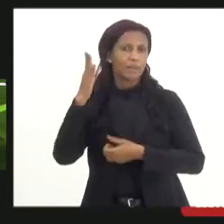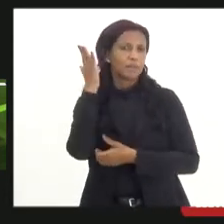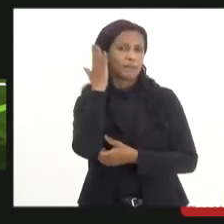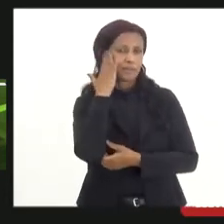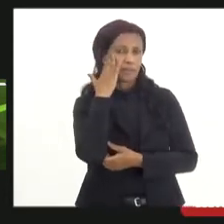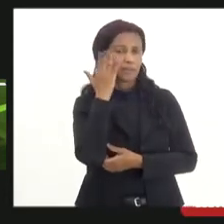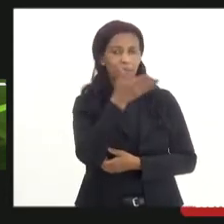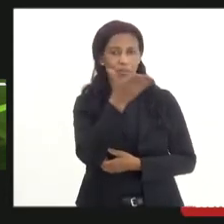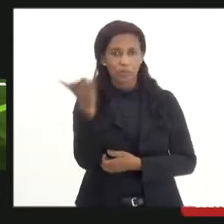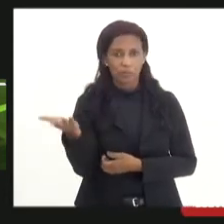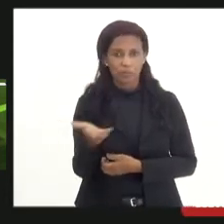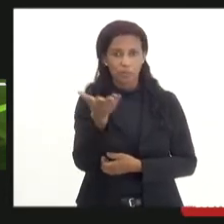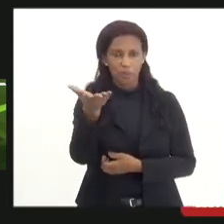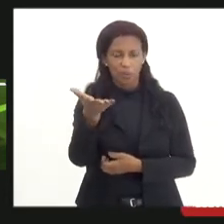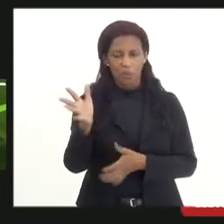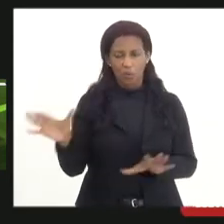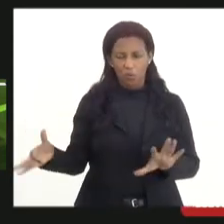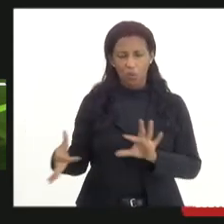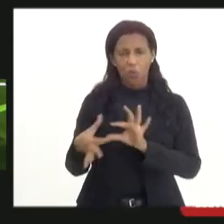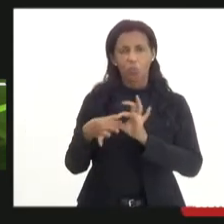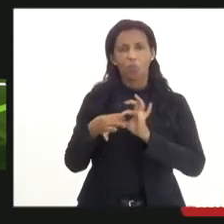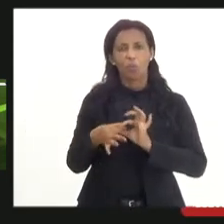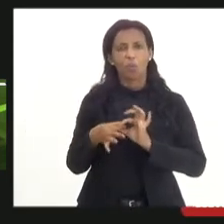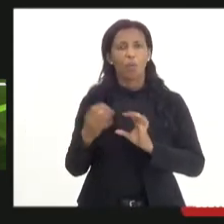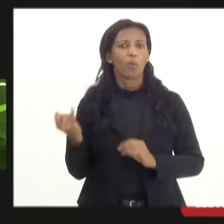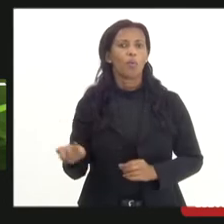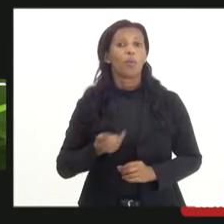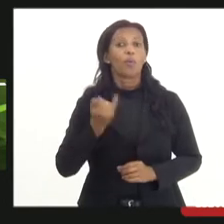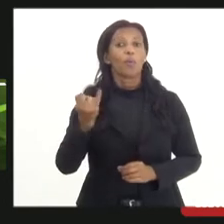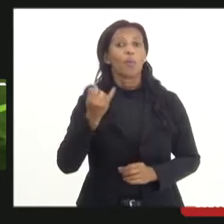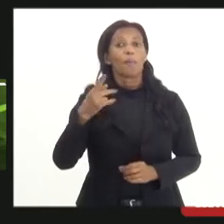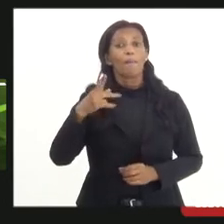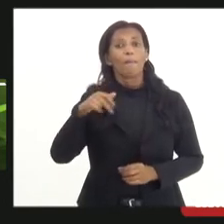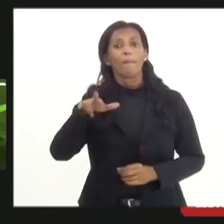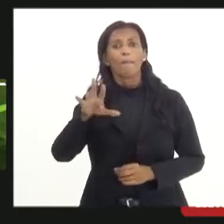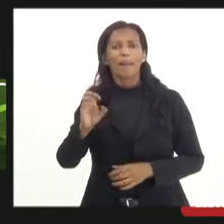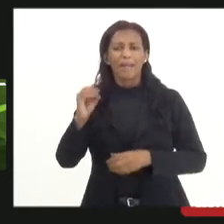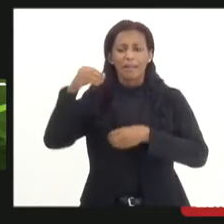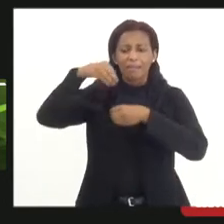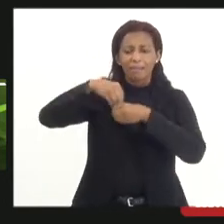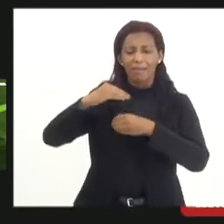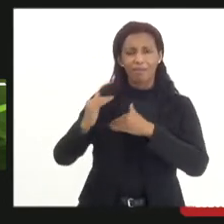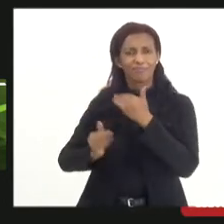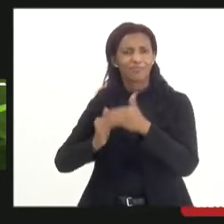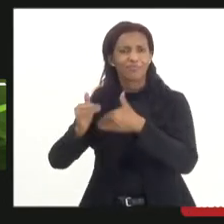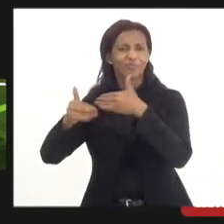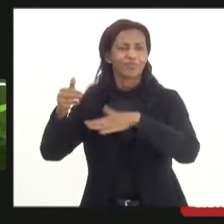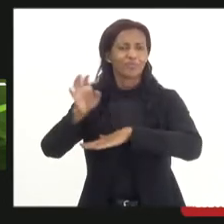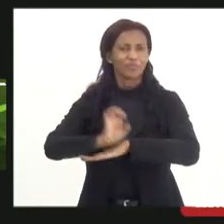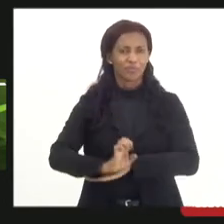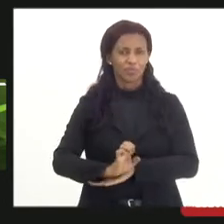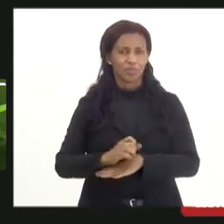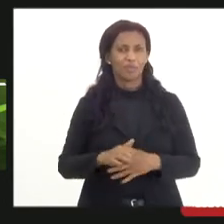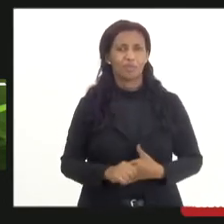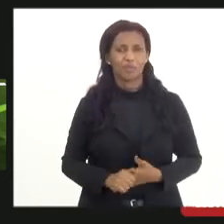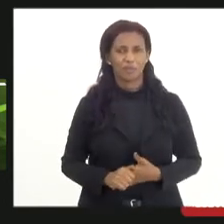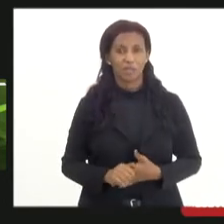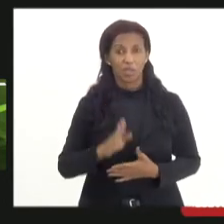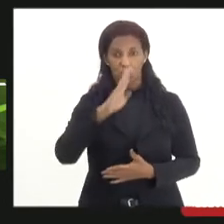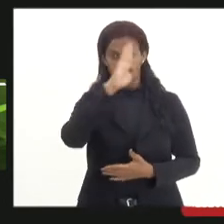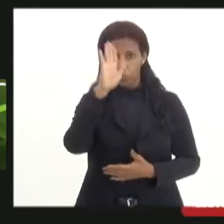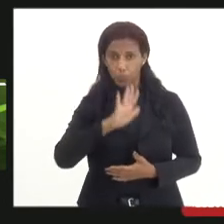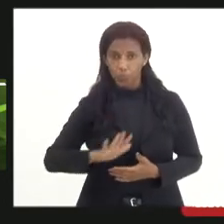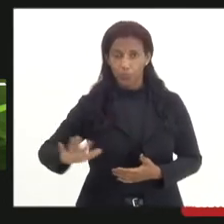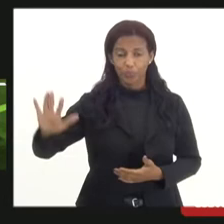os senhores, eles formam, né, um importante player dentro do desenvolvimento do nosso estado e do